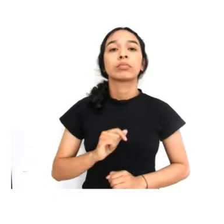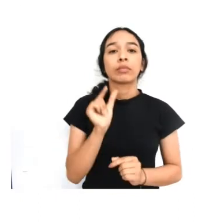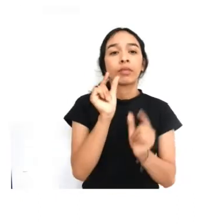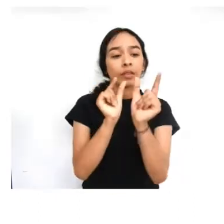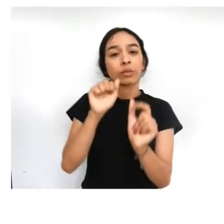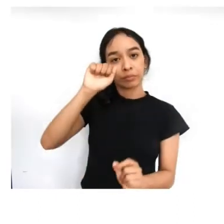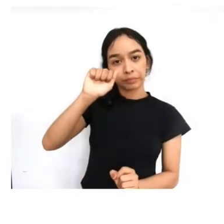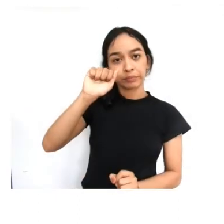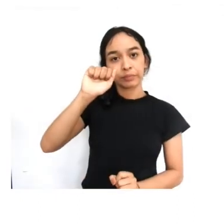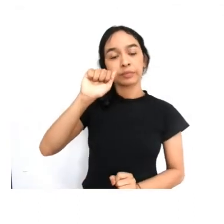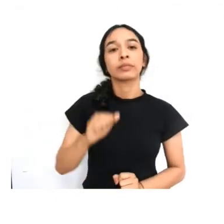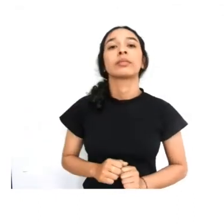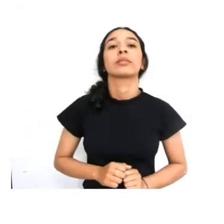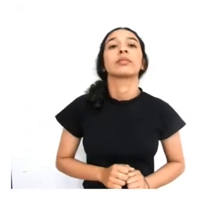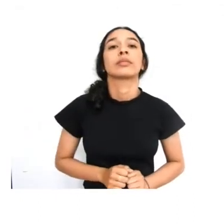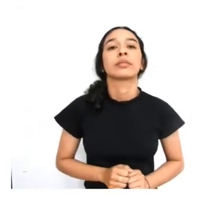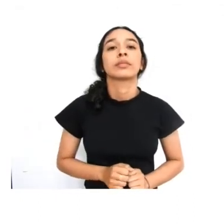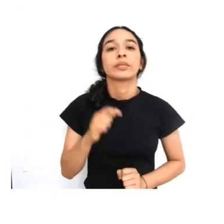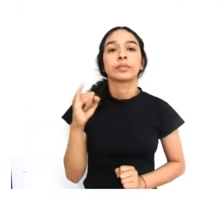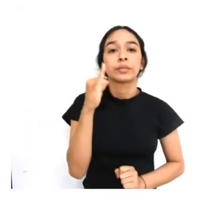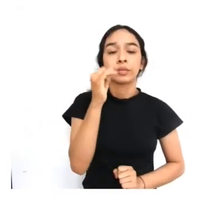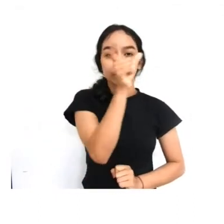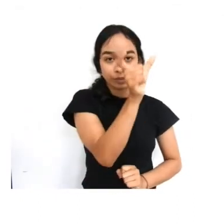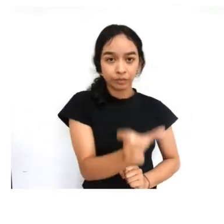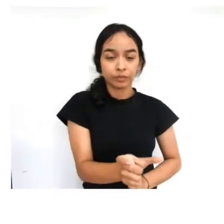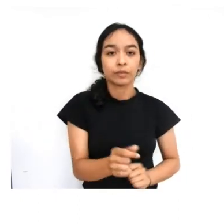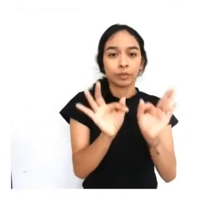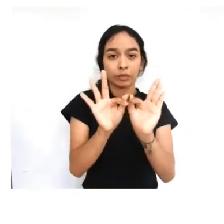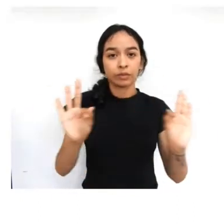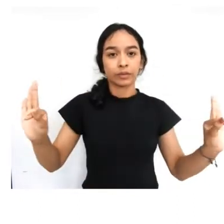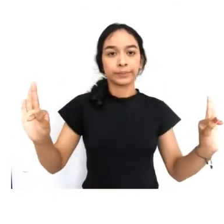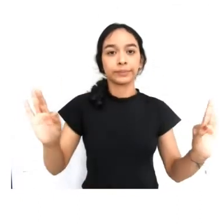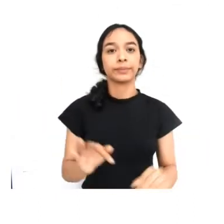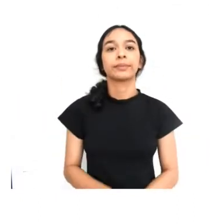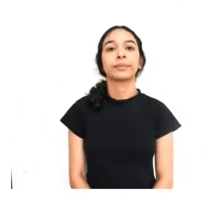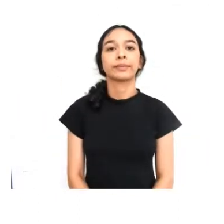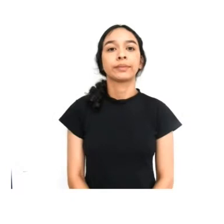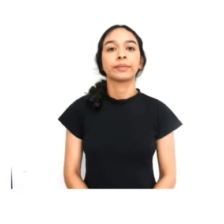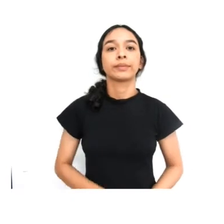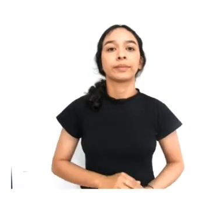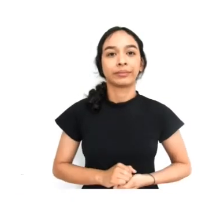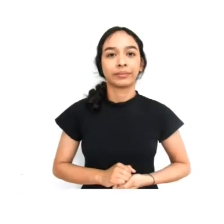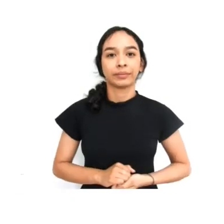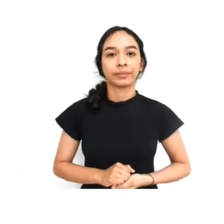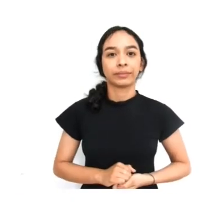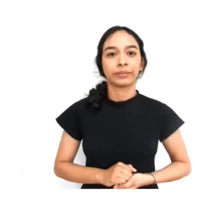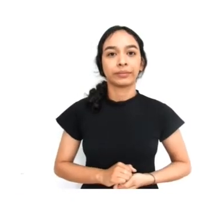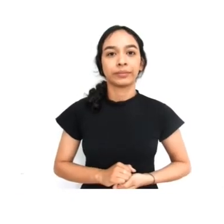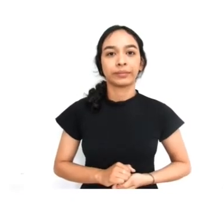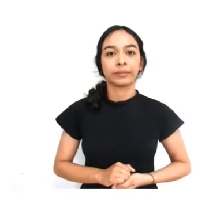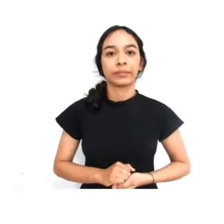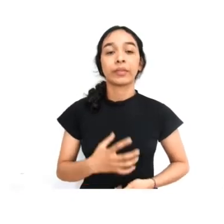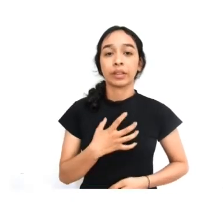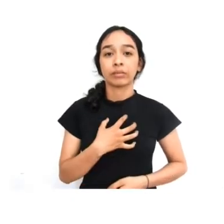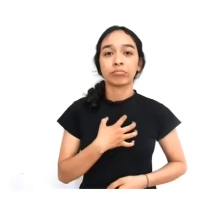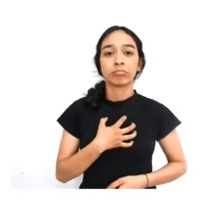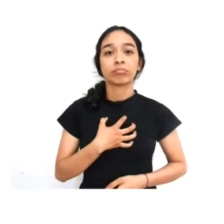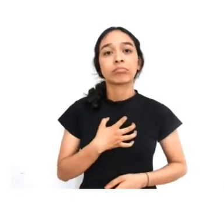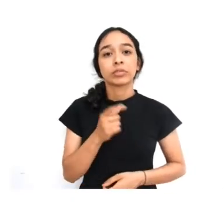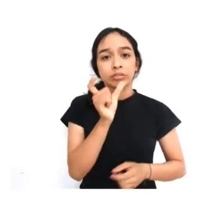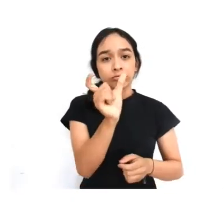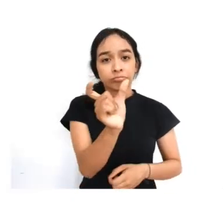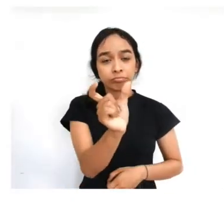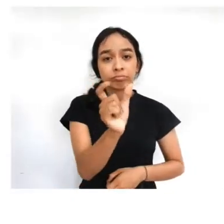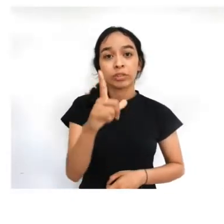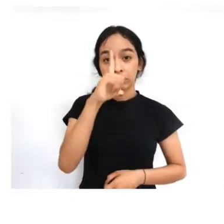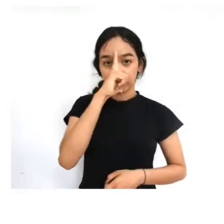a desinência do caso seria então de um sujeito da oração. O sentido de uma palavra